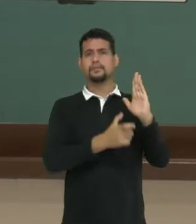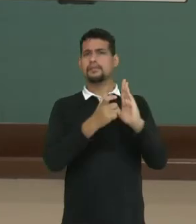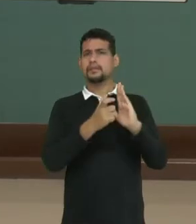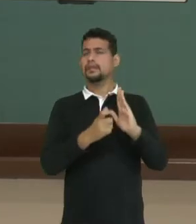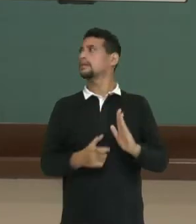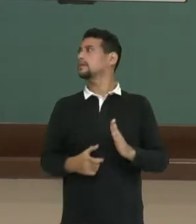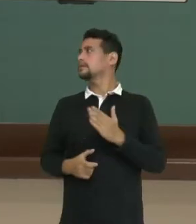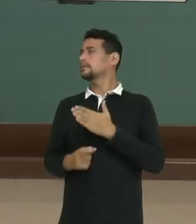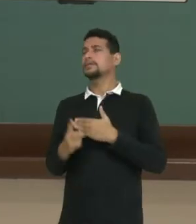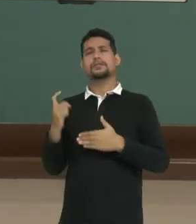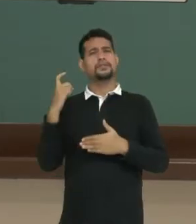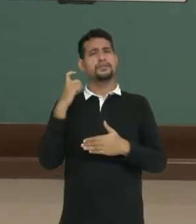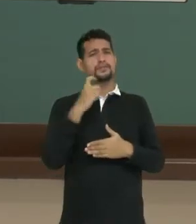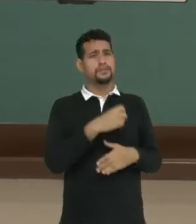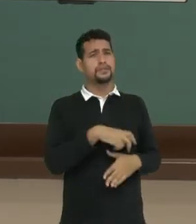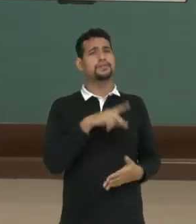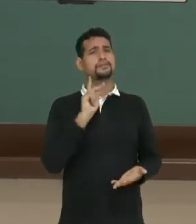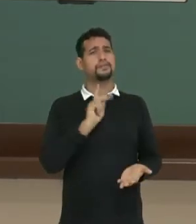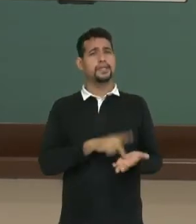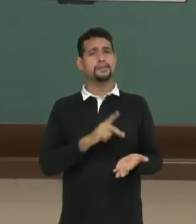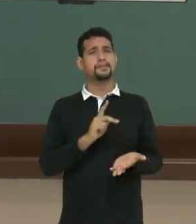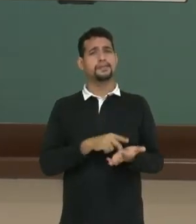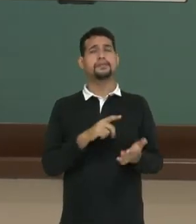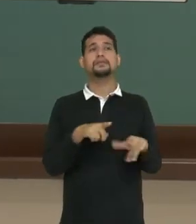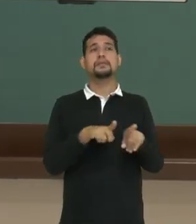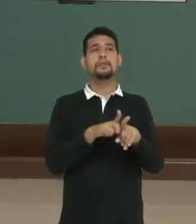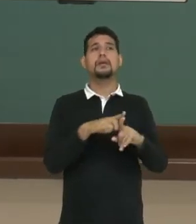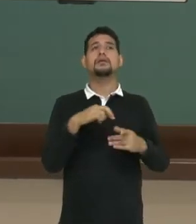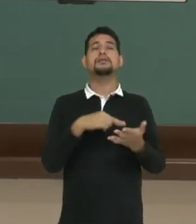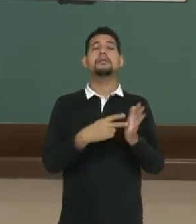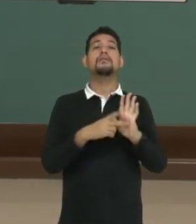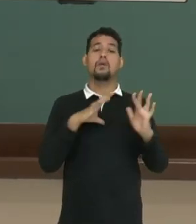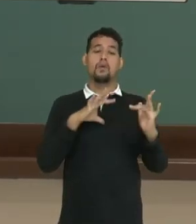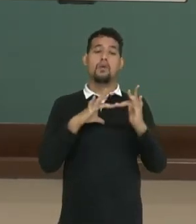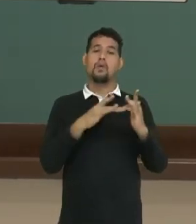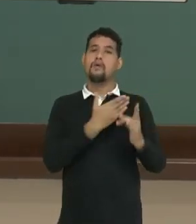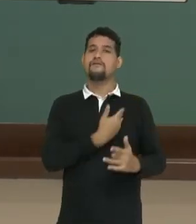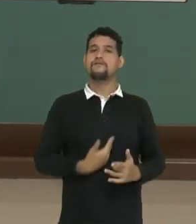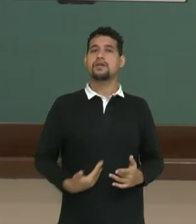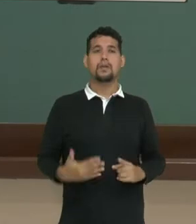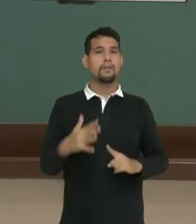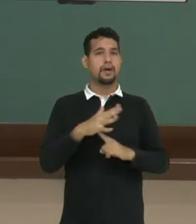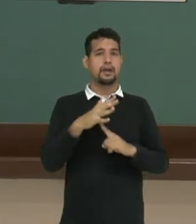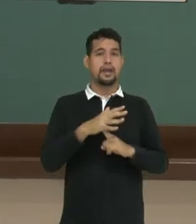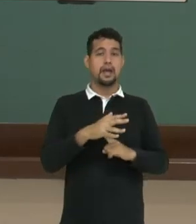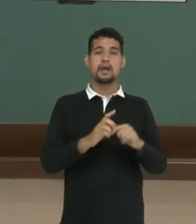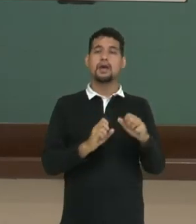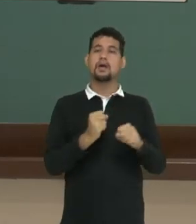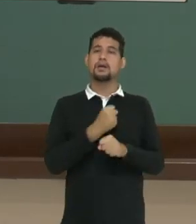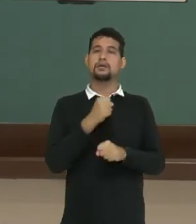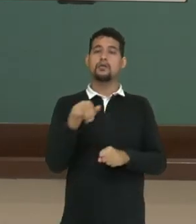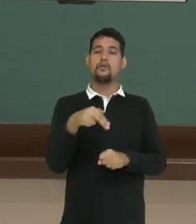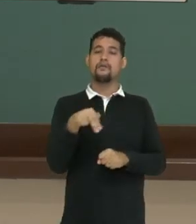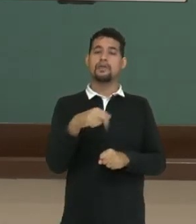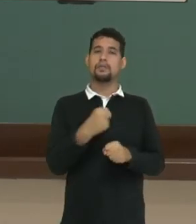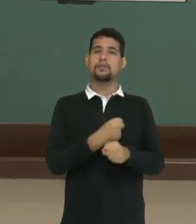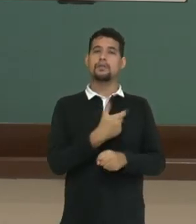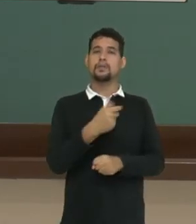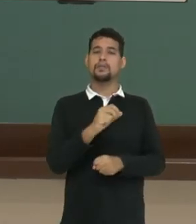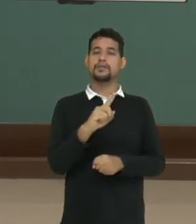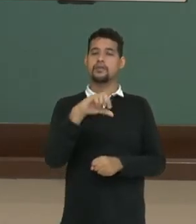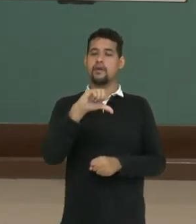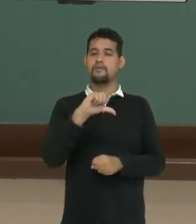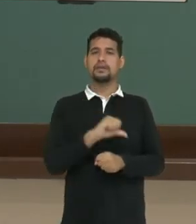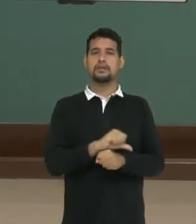Difícil Mesmo, né? Está ali entre aspas, veiculada pelo governo do Paraná em novembro de 2019. O slogan